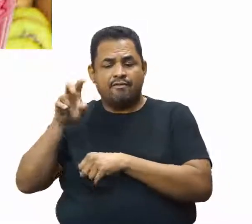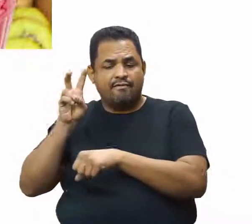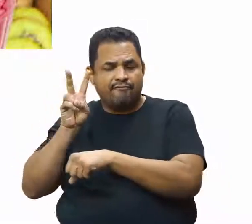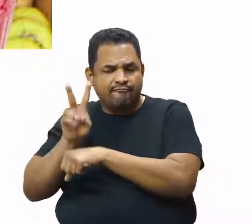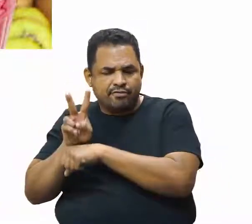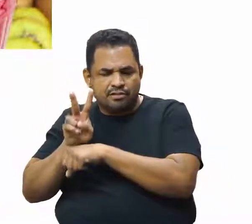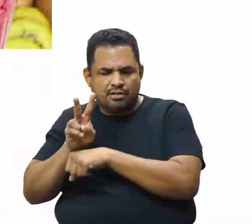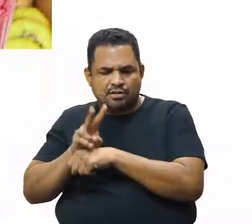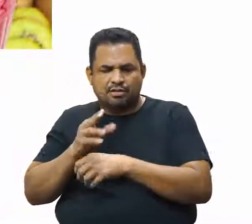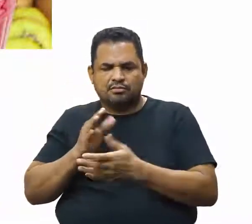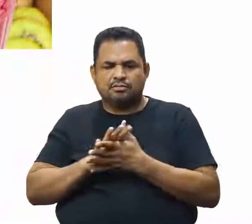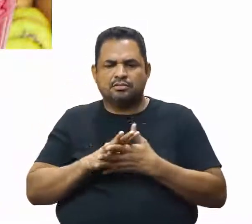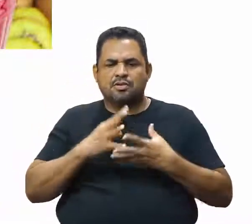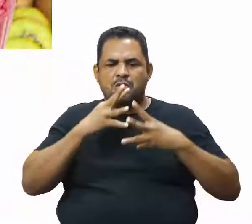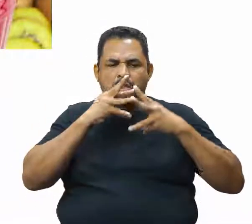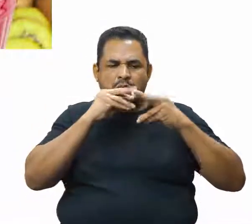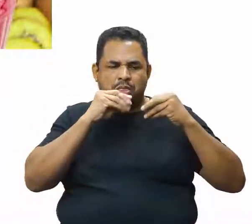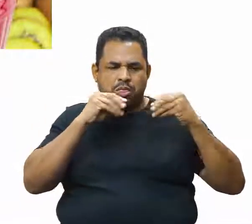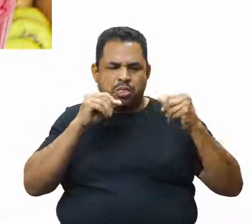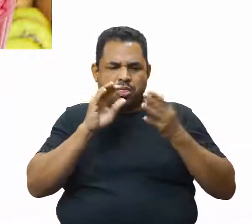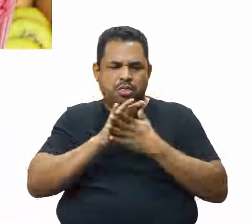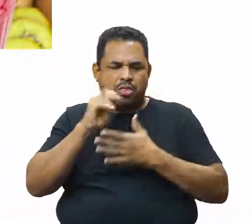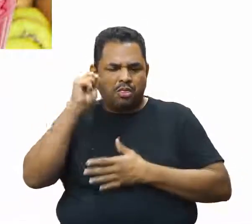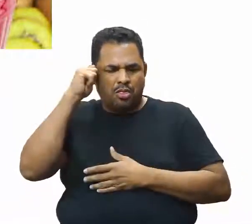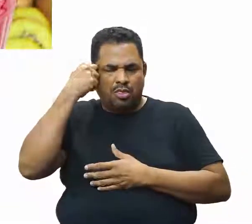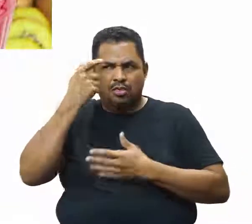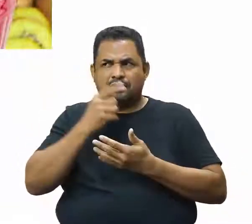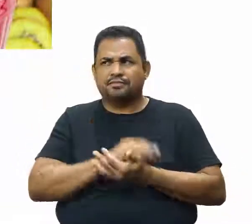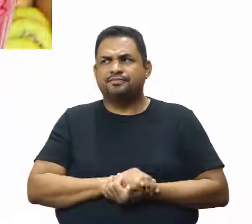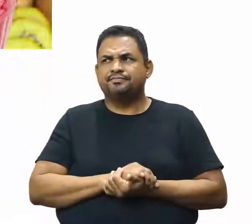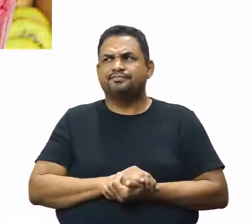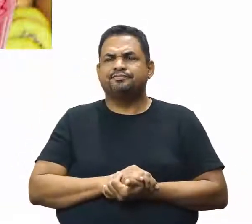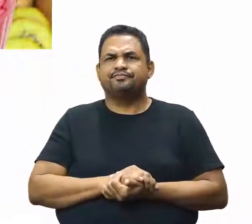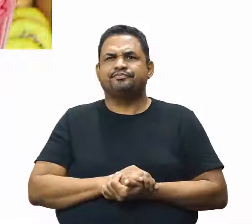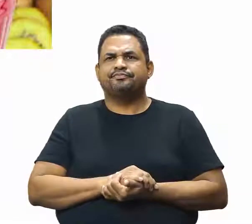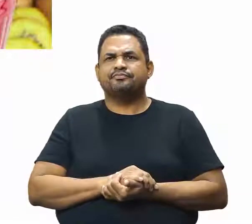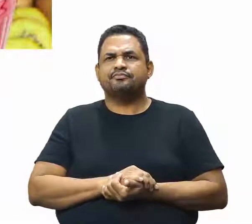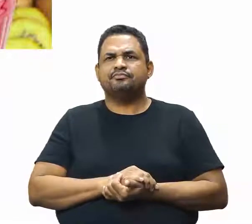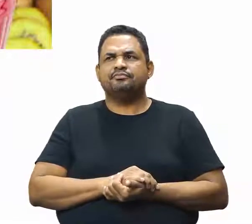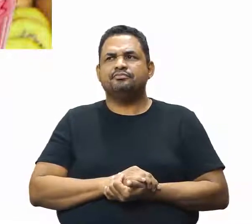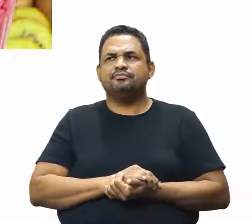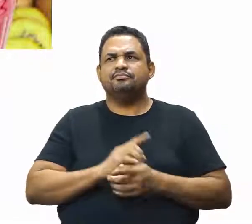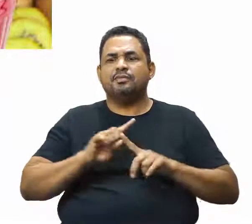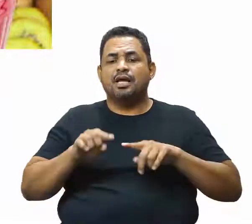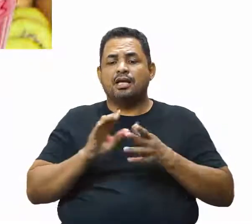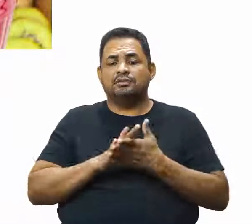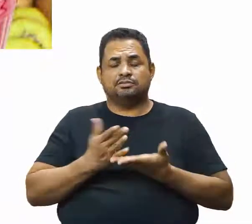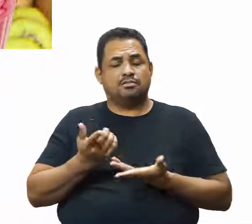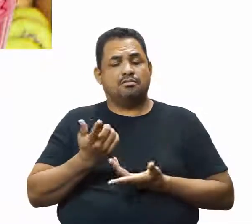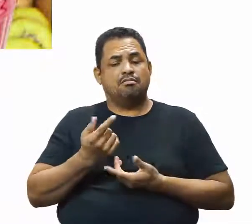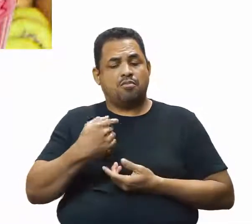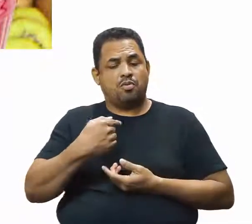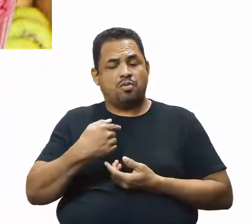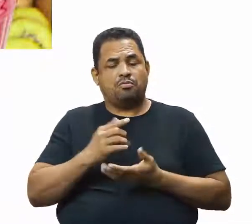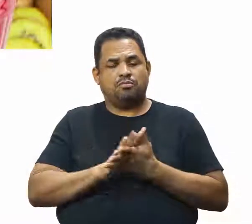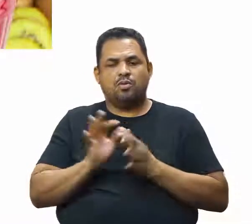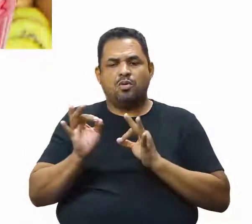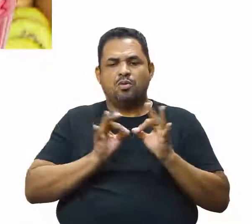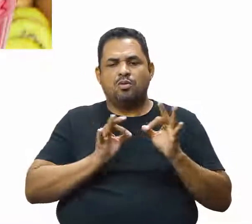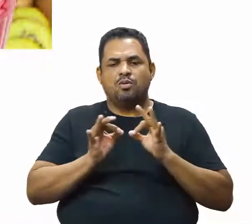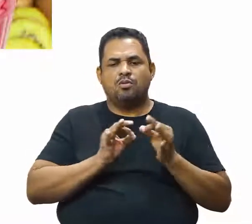podridão negra é uma das principais doenças. Já não vai dar aula de pitaia agora, mas o tio está preparando. Meu problema mais é